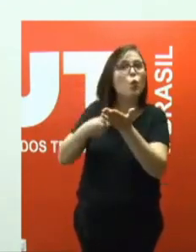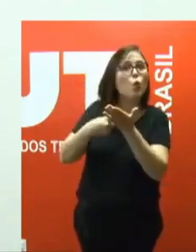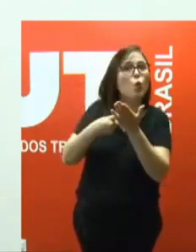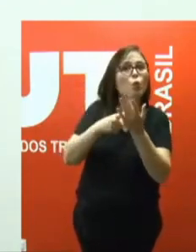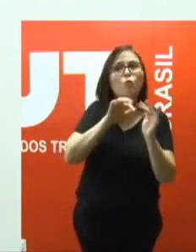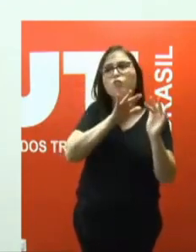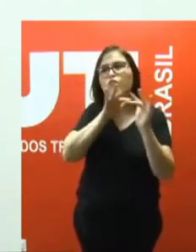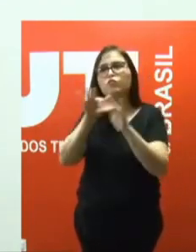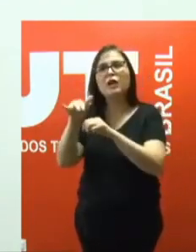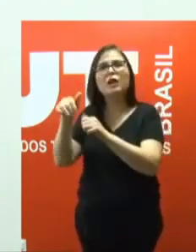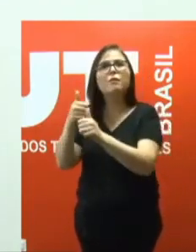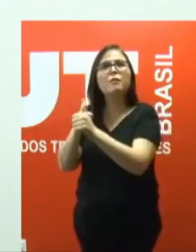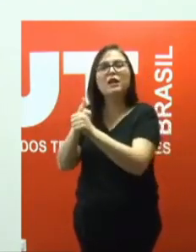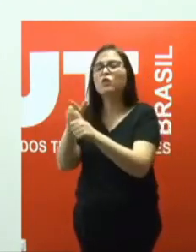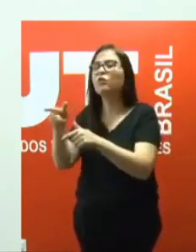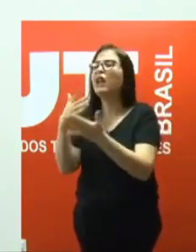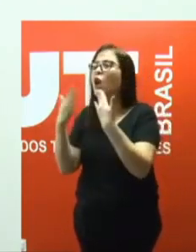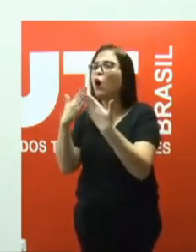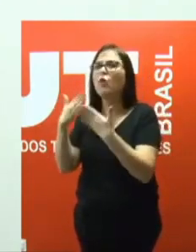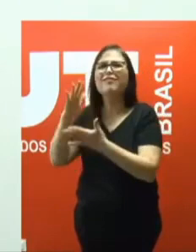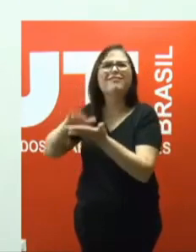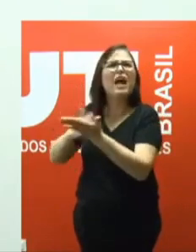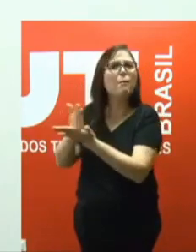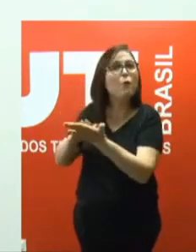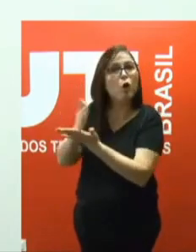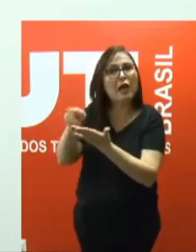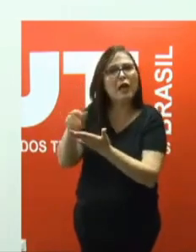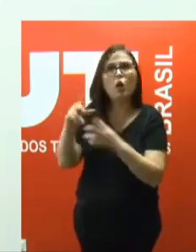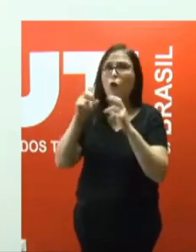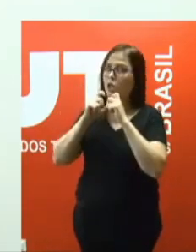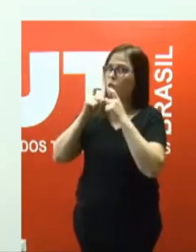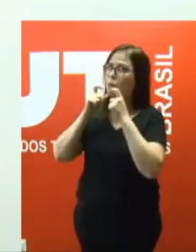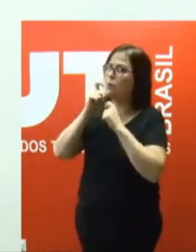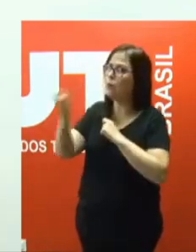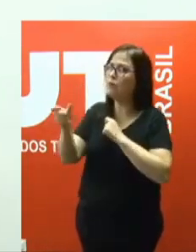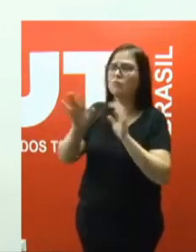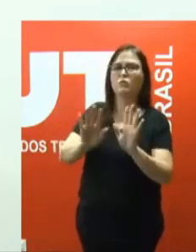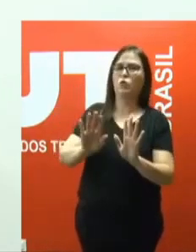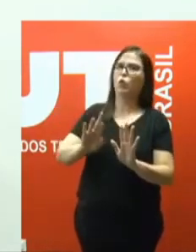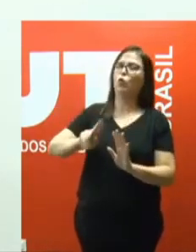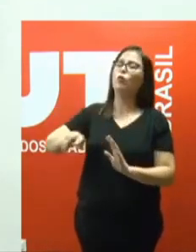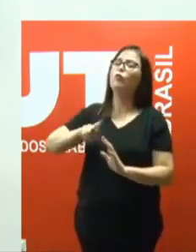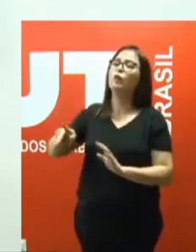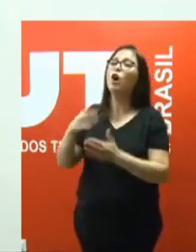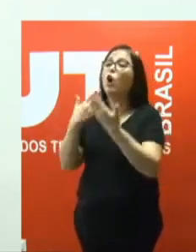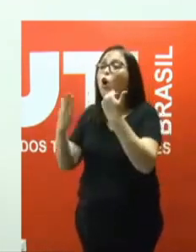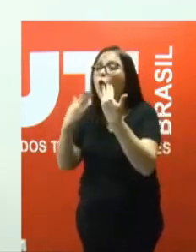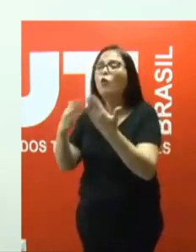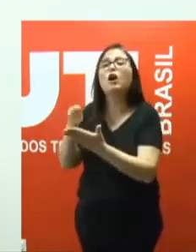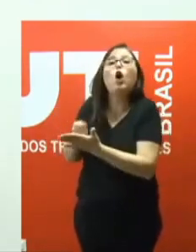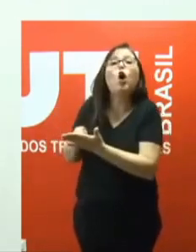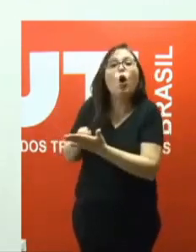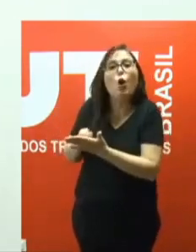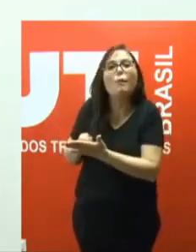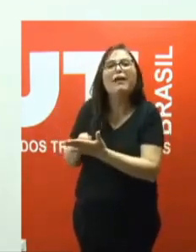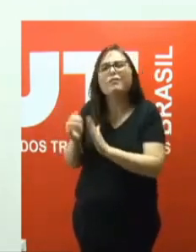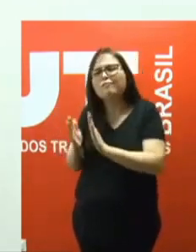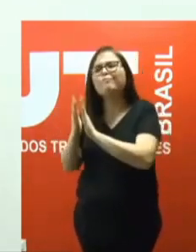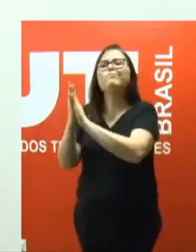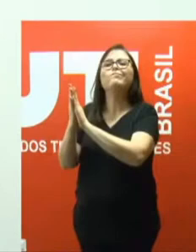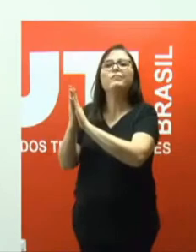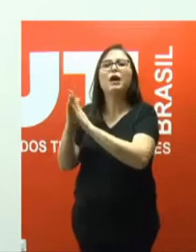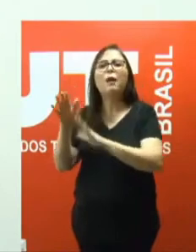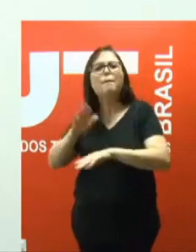dele. É muito, eu acho que surte muito mais efeito do que a gente vir fazer a